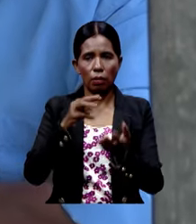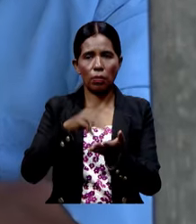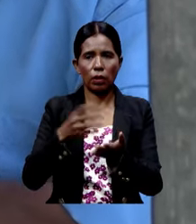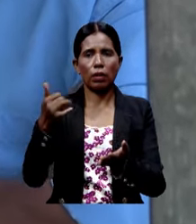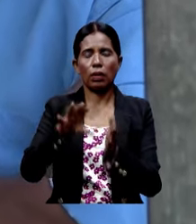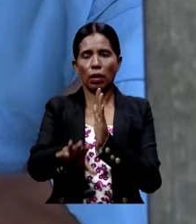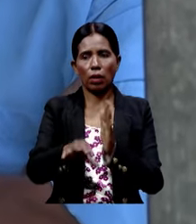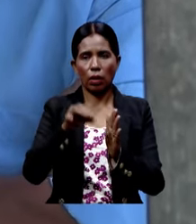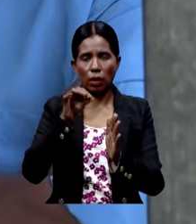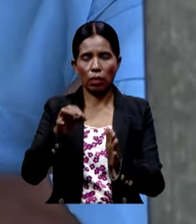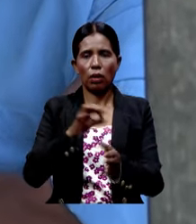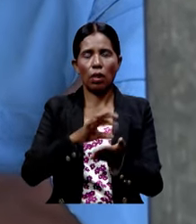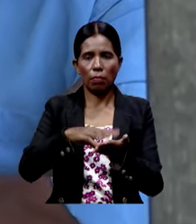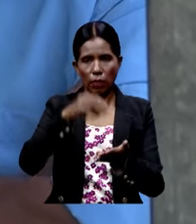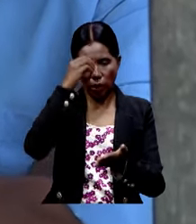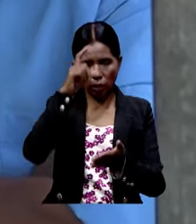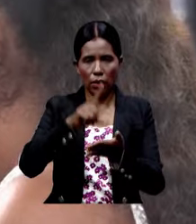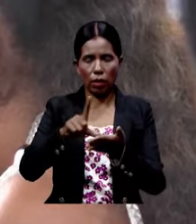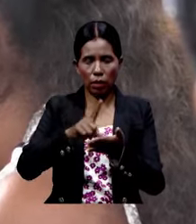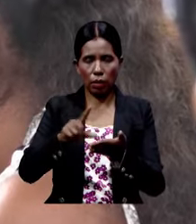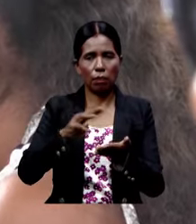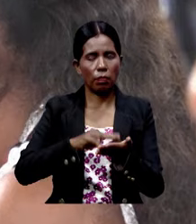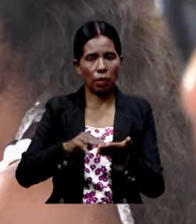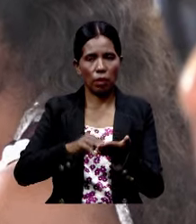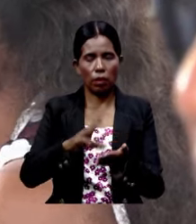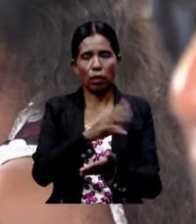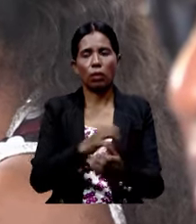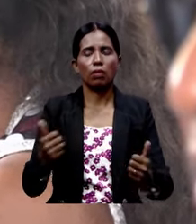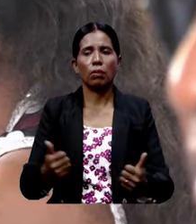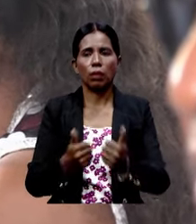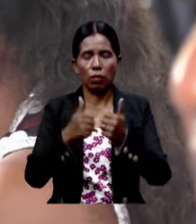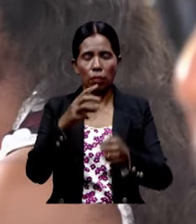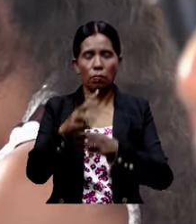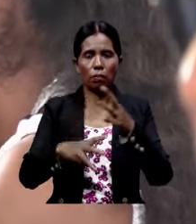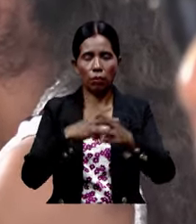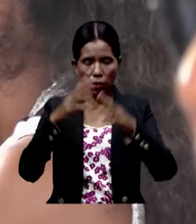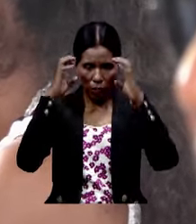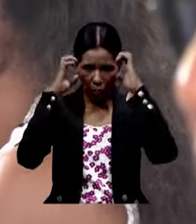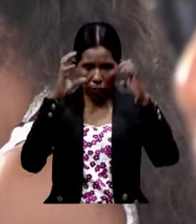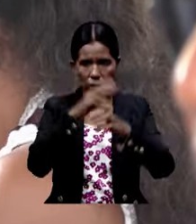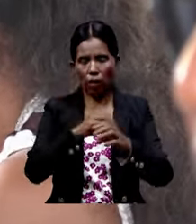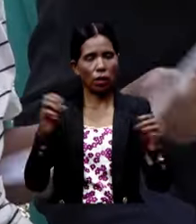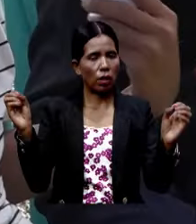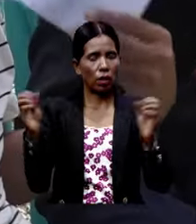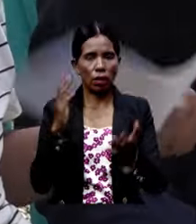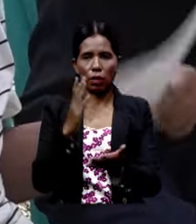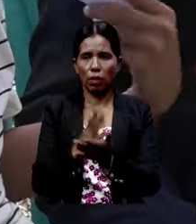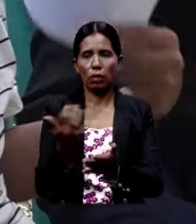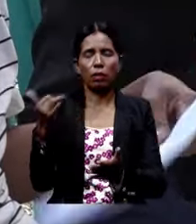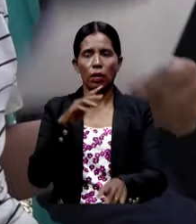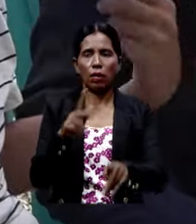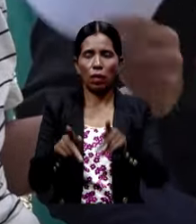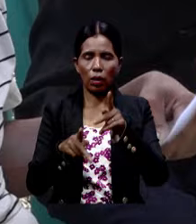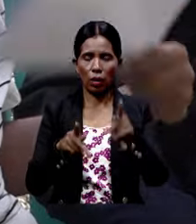Bemaxira Reta durante a formação letra Braille, onde compete em mundo educação, também aprende na lei limitação do cidadão